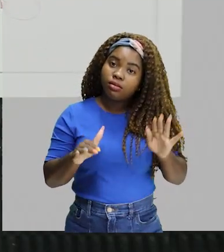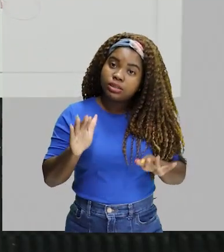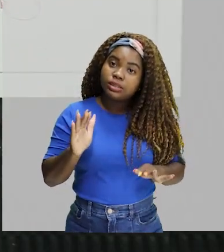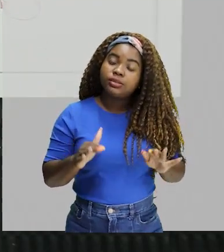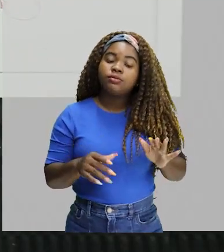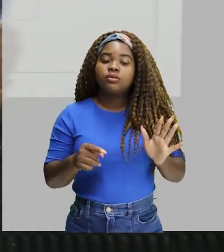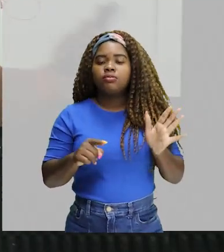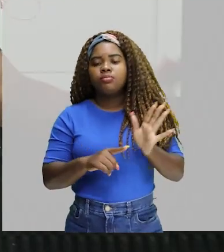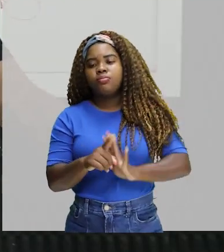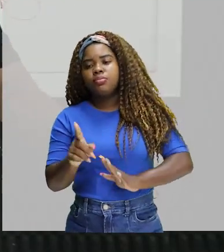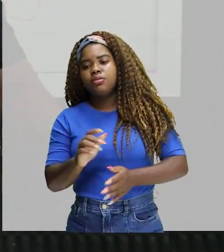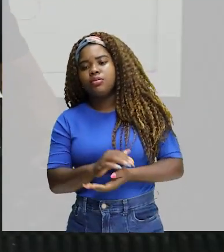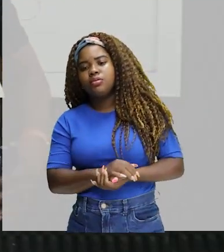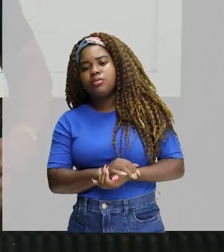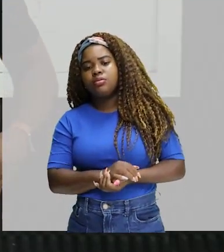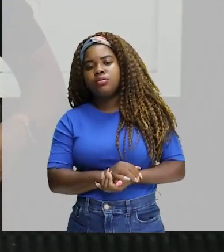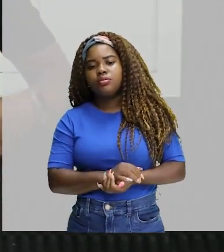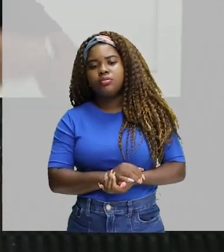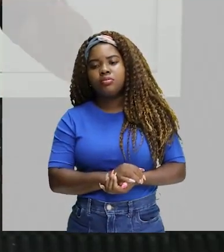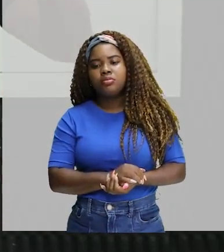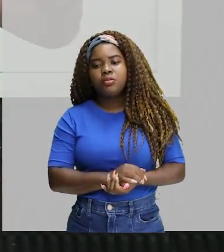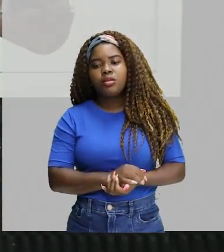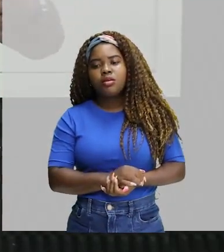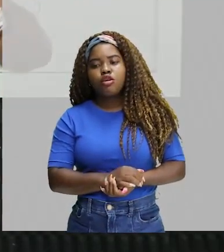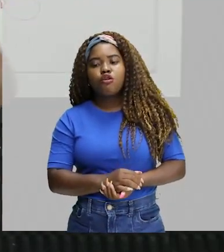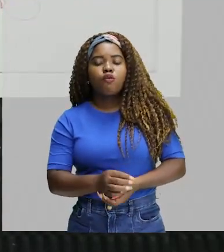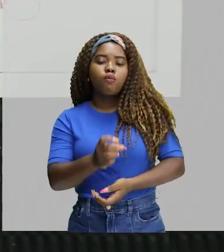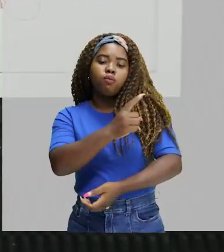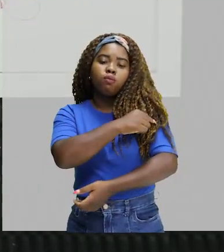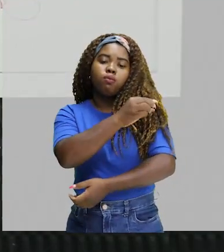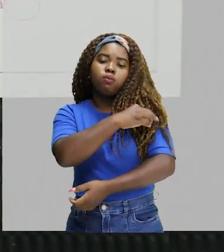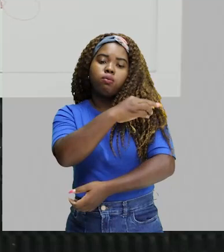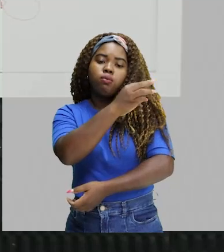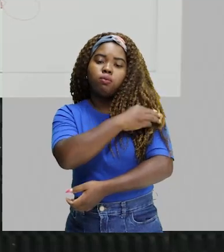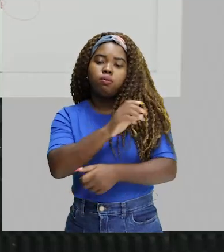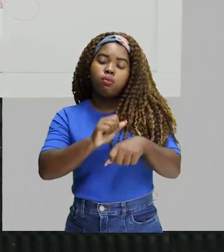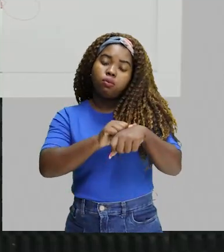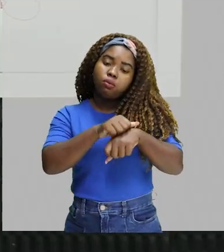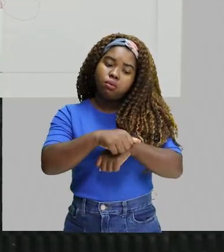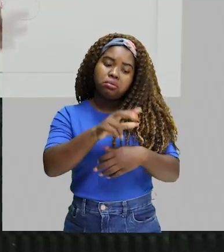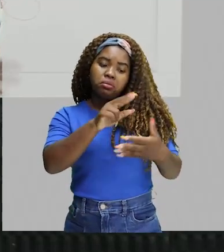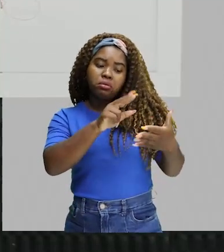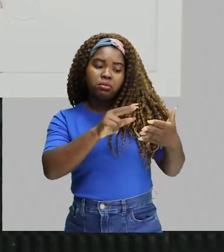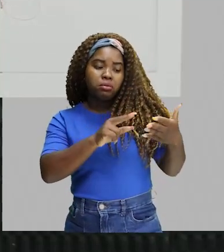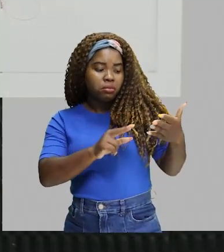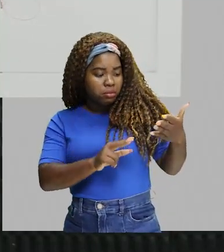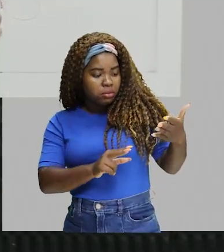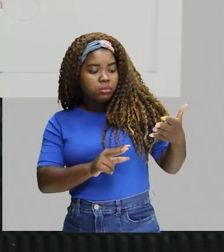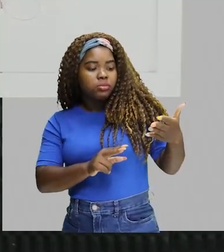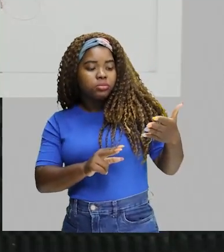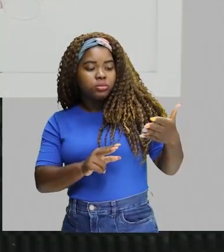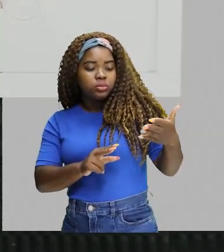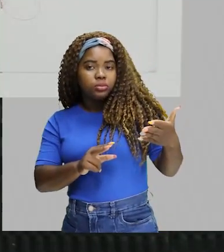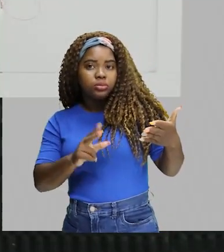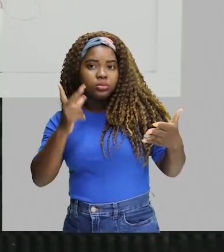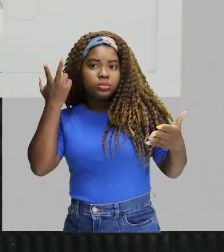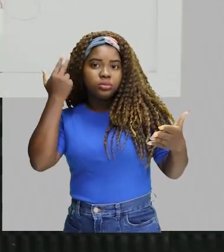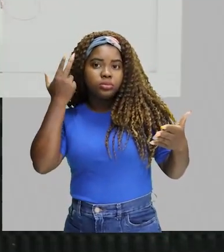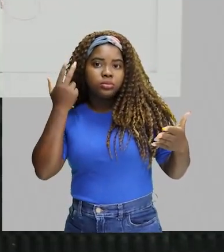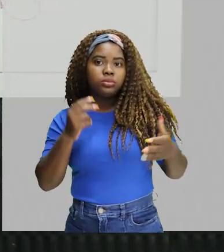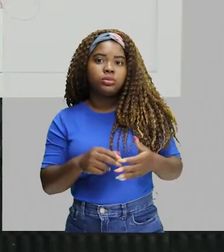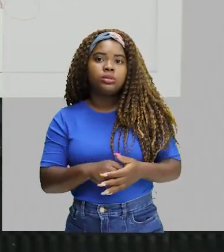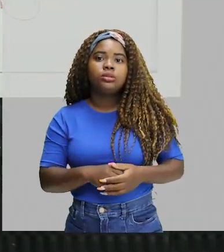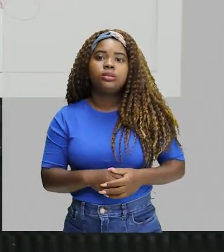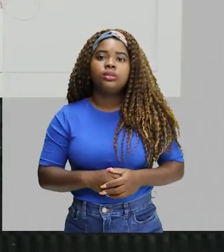faz essa pergunta, ou na universidade, ou no ensino médio, ou até mesmo ali lendo, tal, pelo senso comum, pegando para ler a literatura